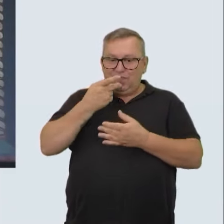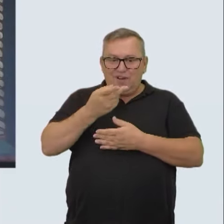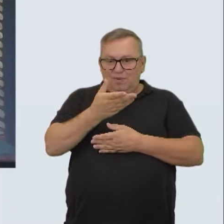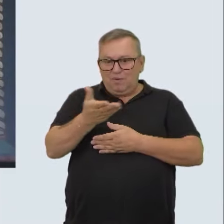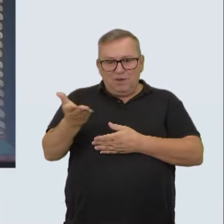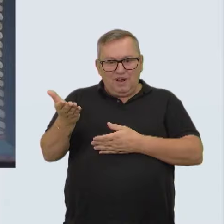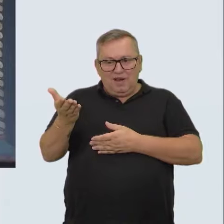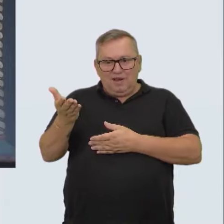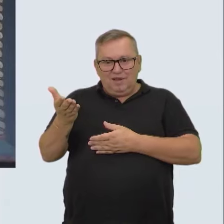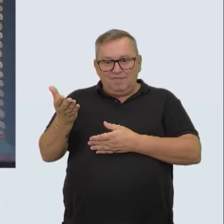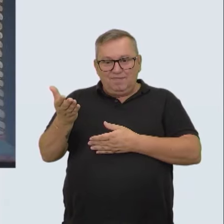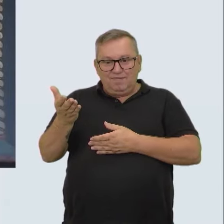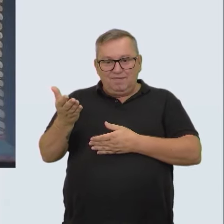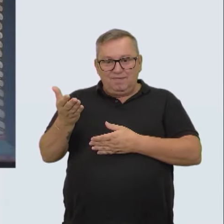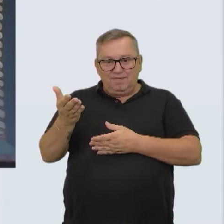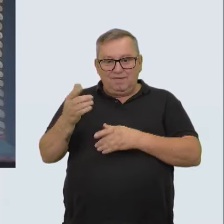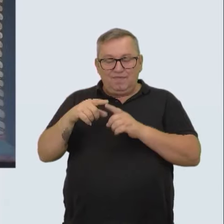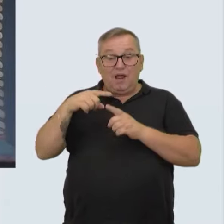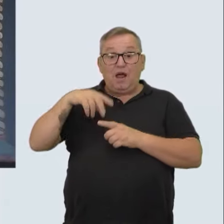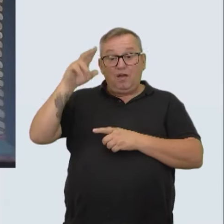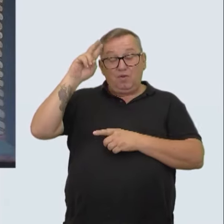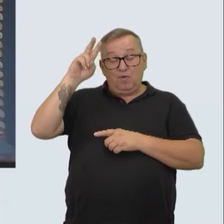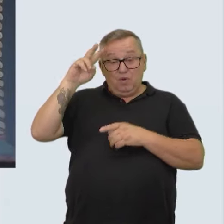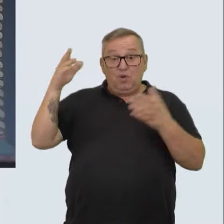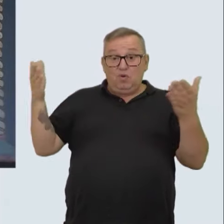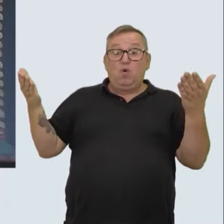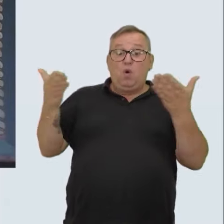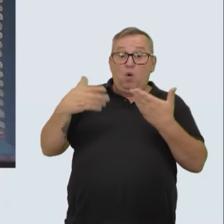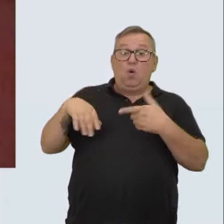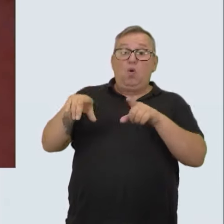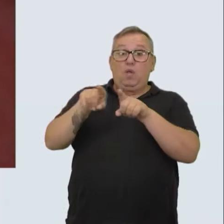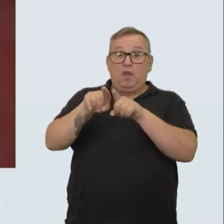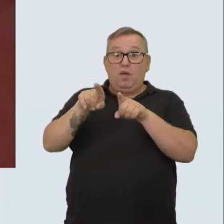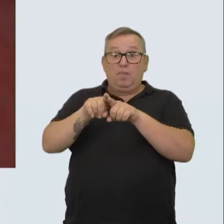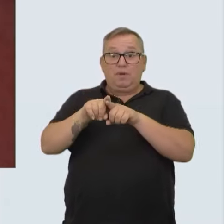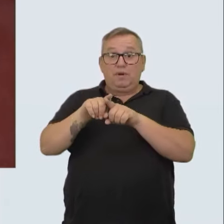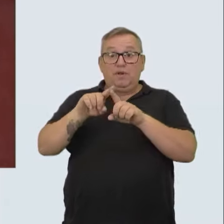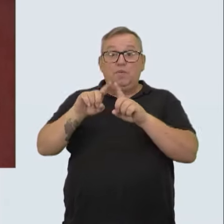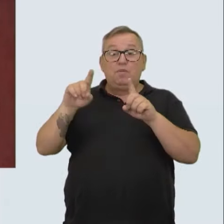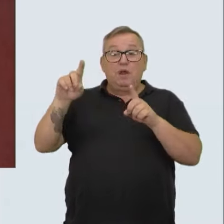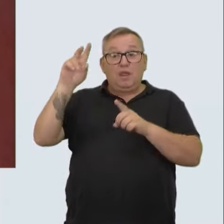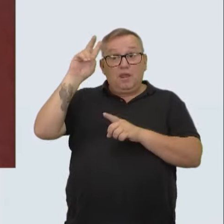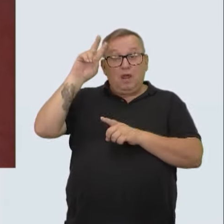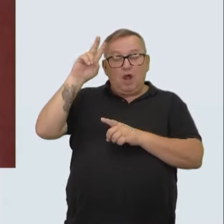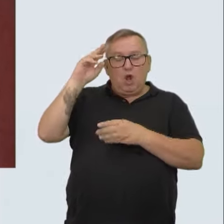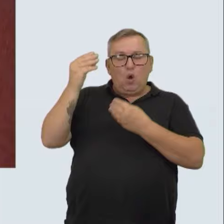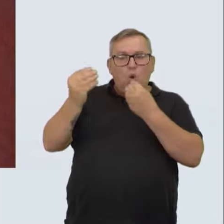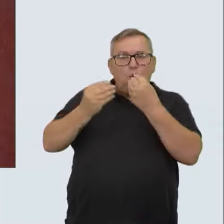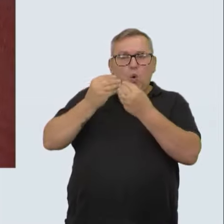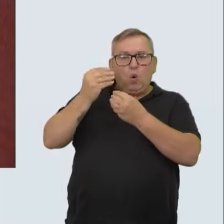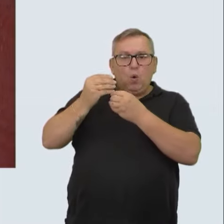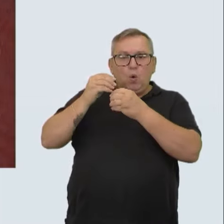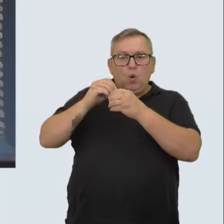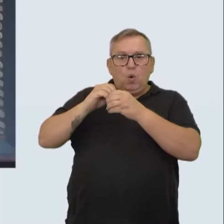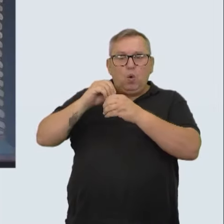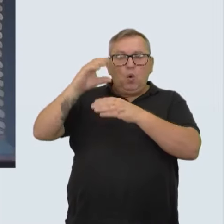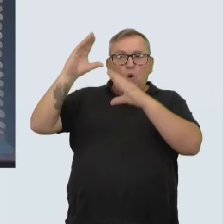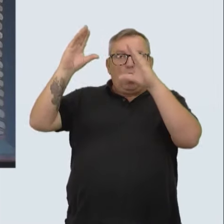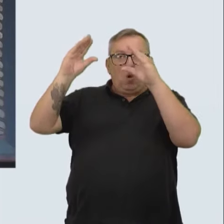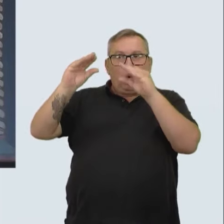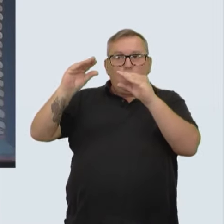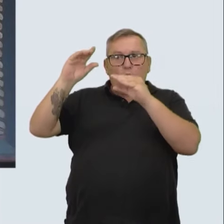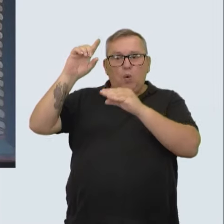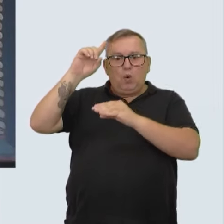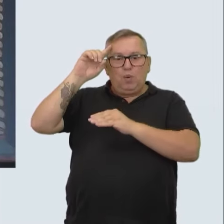aí. A história de hoje também é uma história tupi. A história de como surgiu a noite.